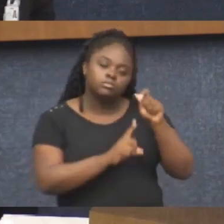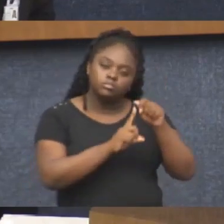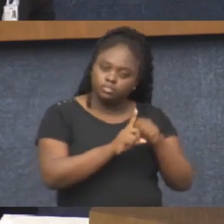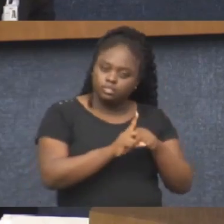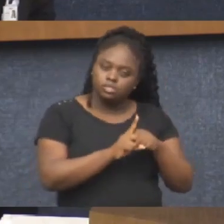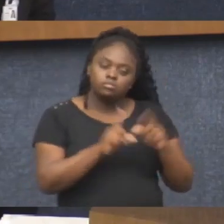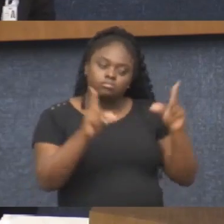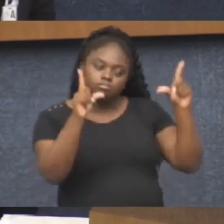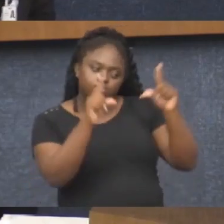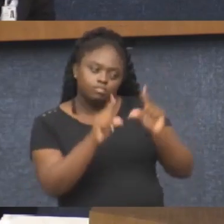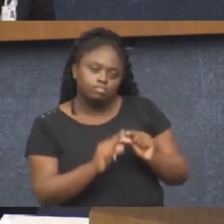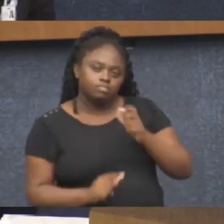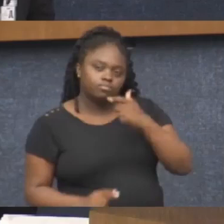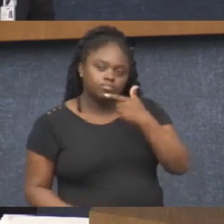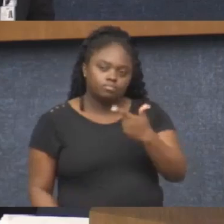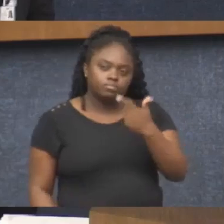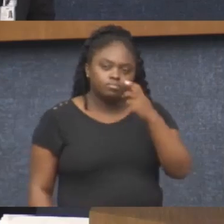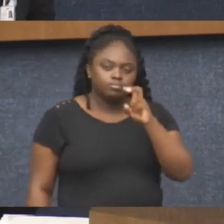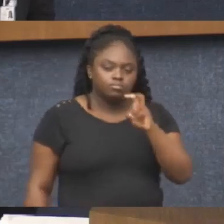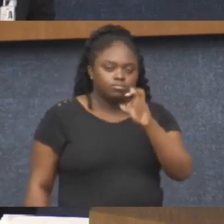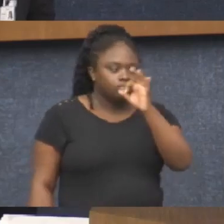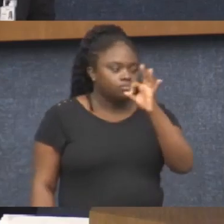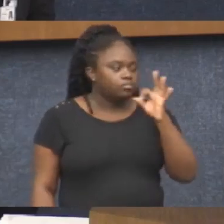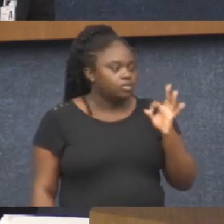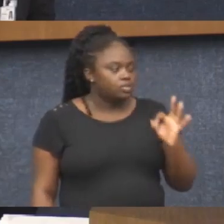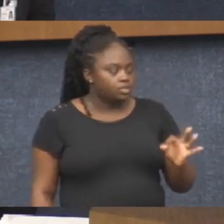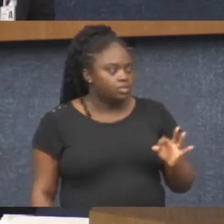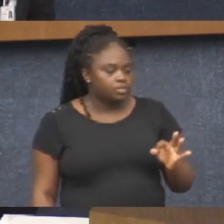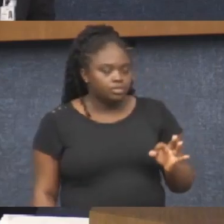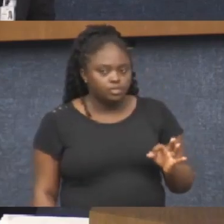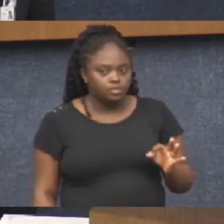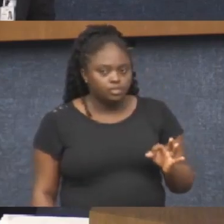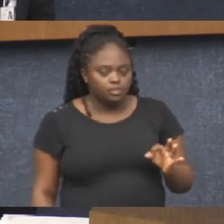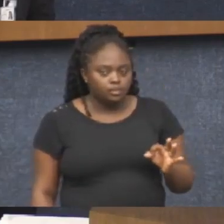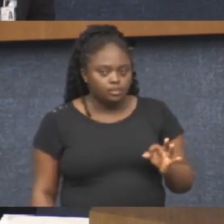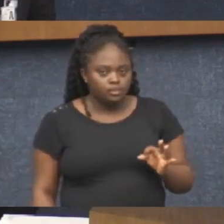de 25% nas internações por ZigZaps.